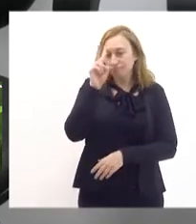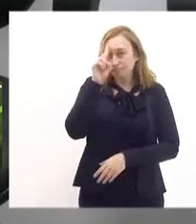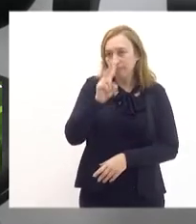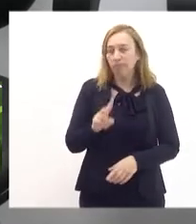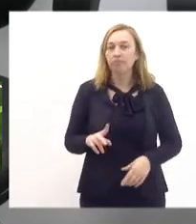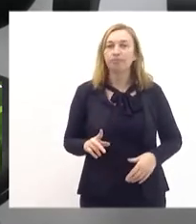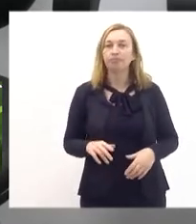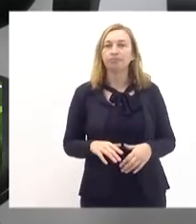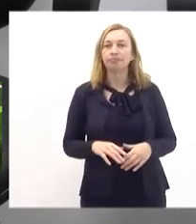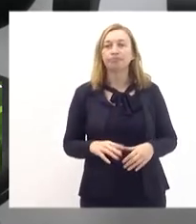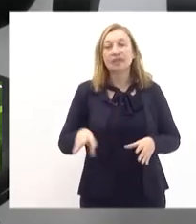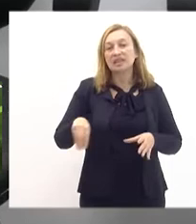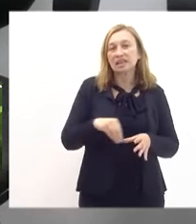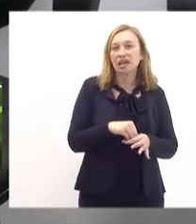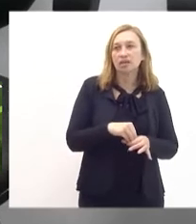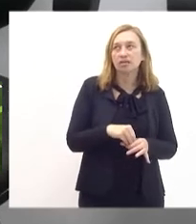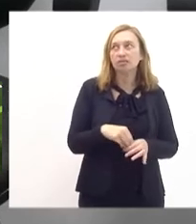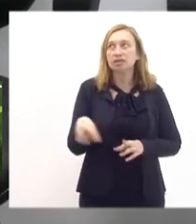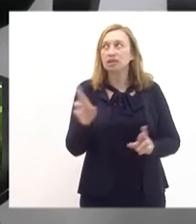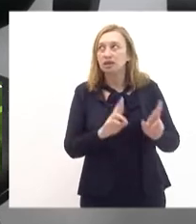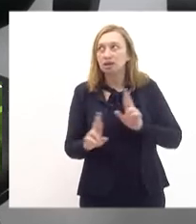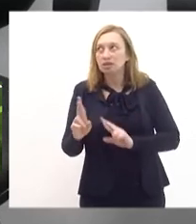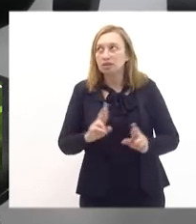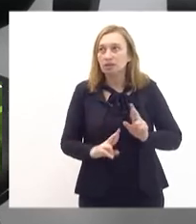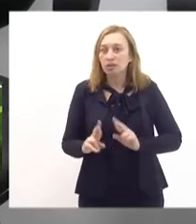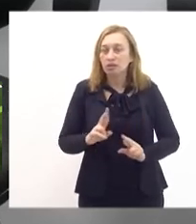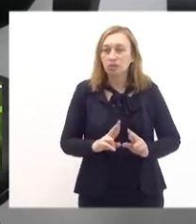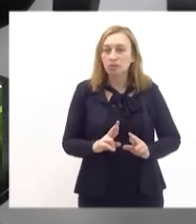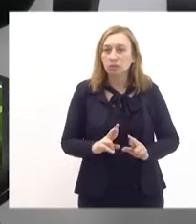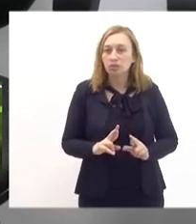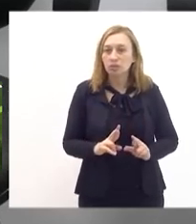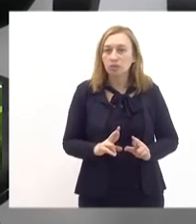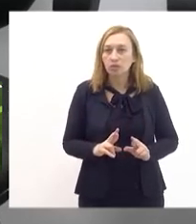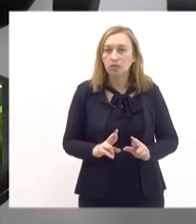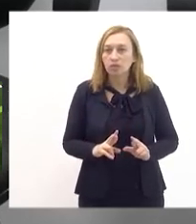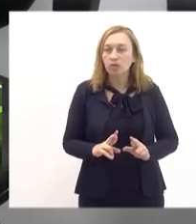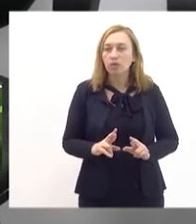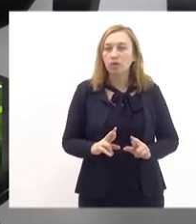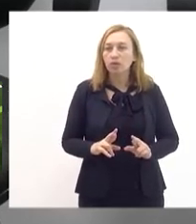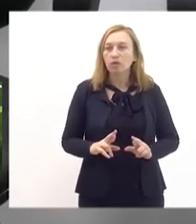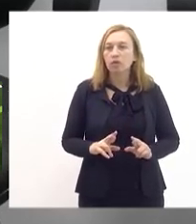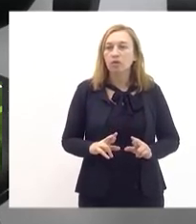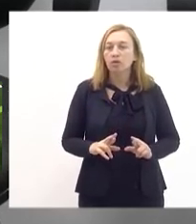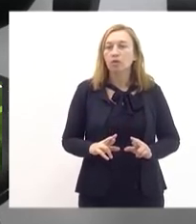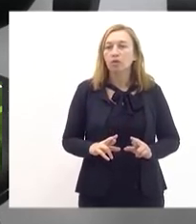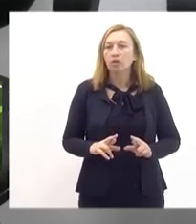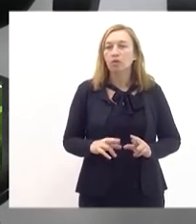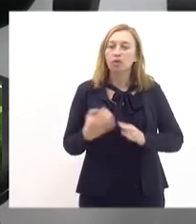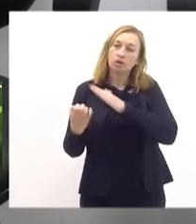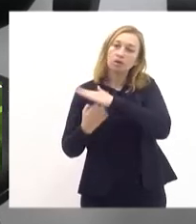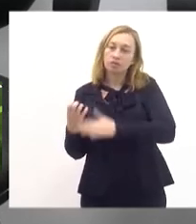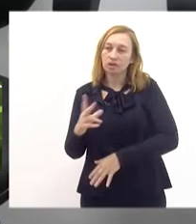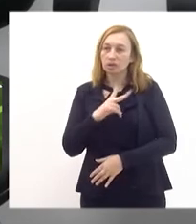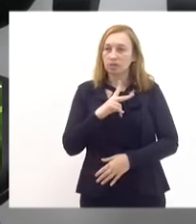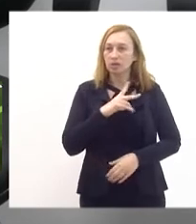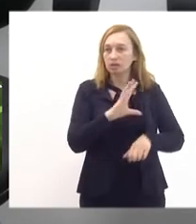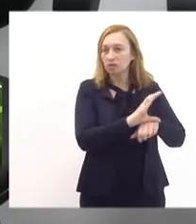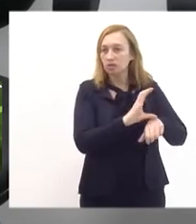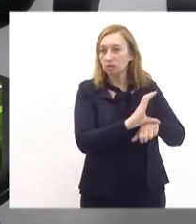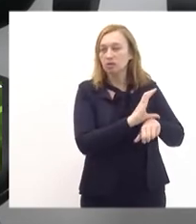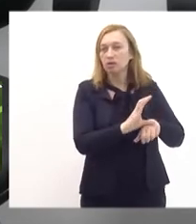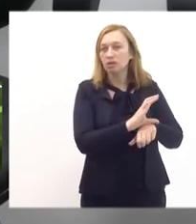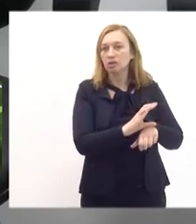que dentro, em relação à atuação privada, na nossa Constituição vige o